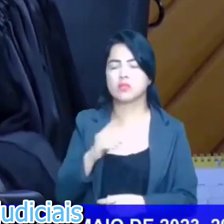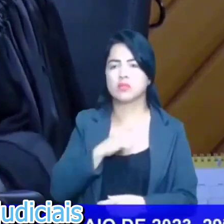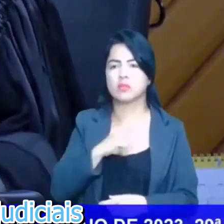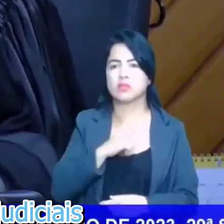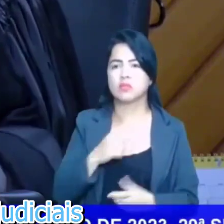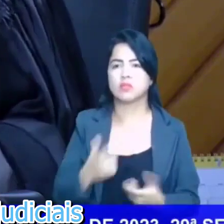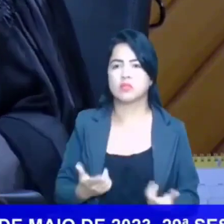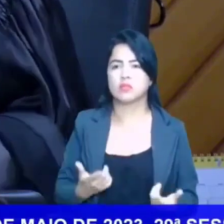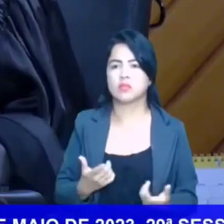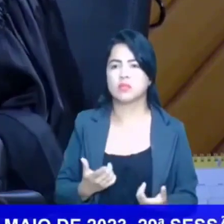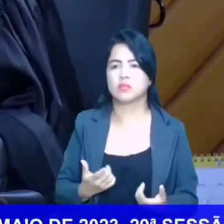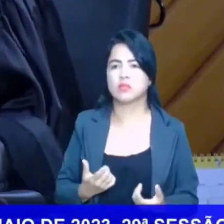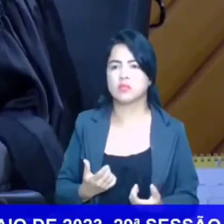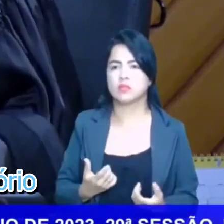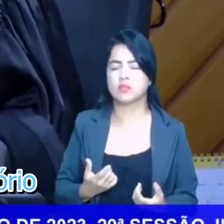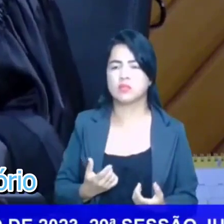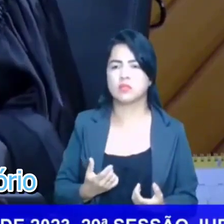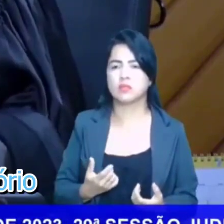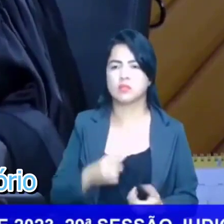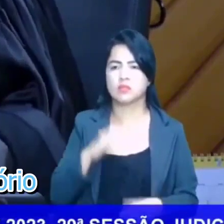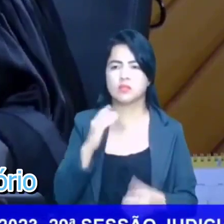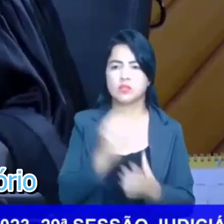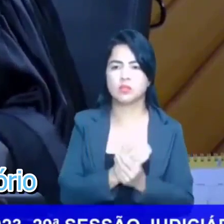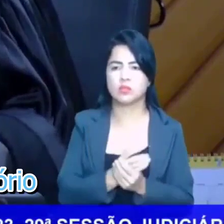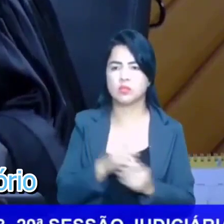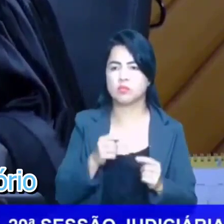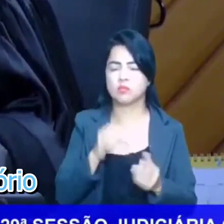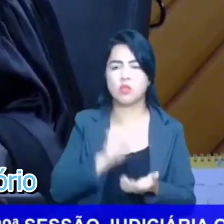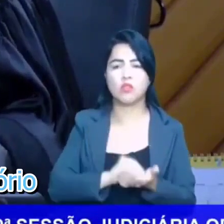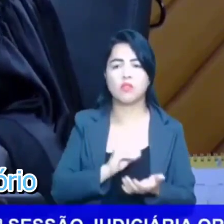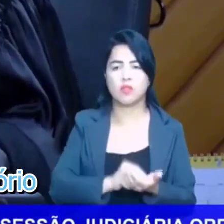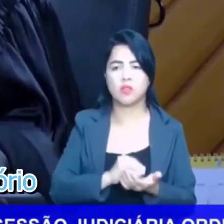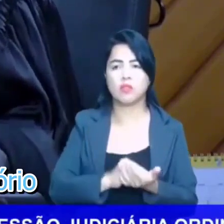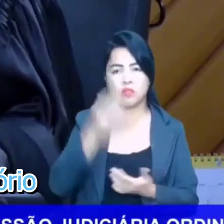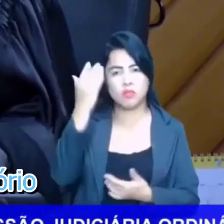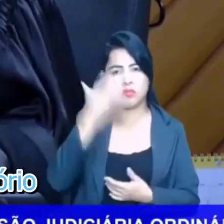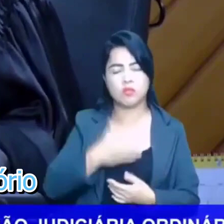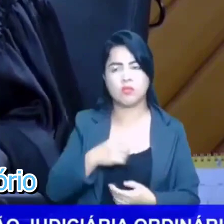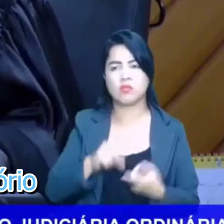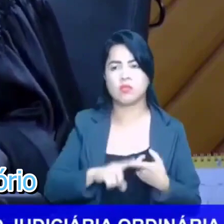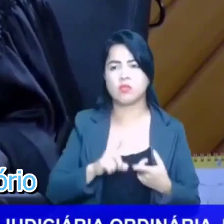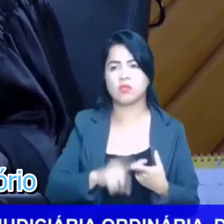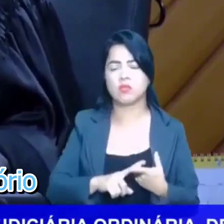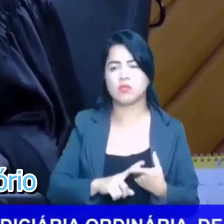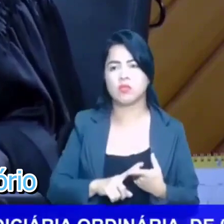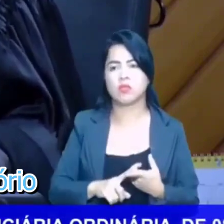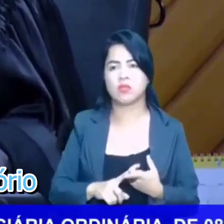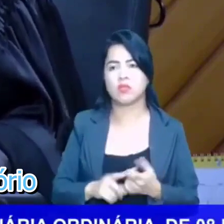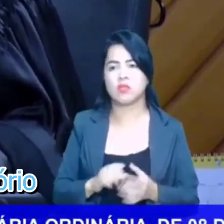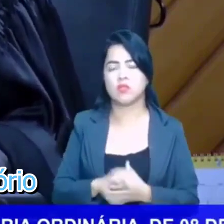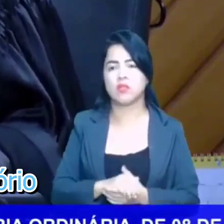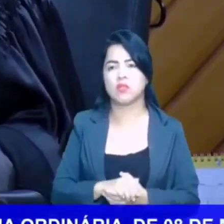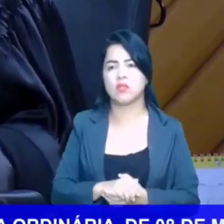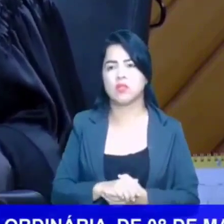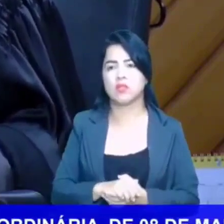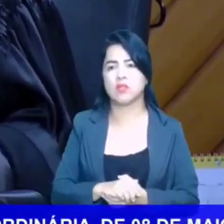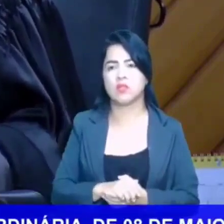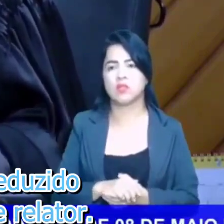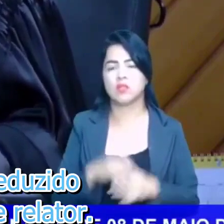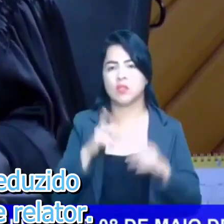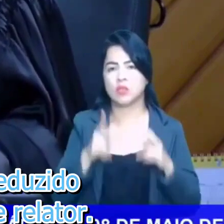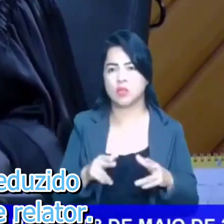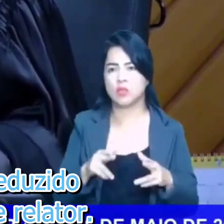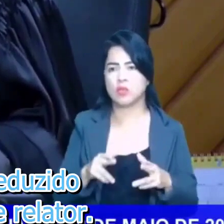prejudiciais de nulidade das provas por ausência do contraditório em relação à prova emprestada e, no mérito, pelo